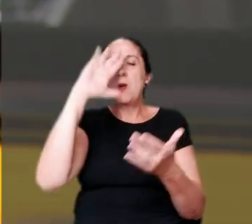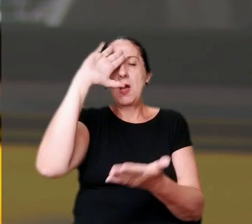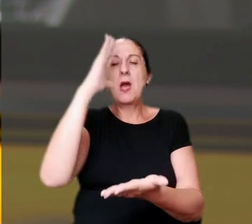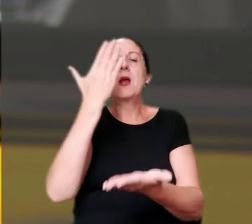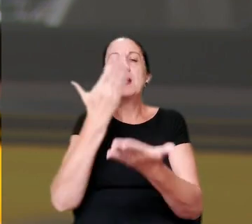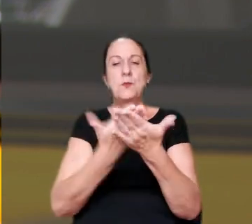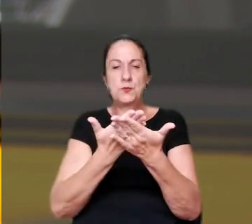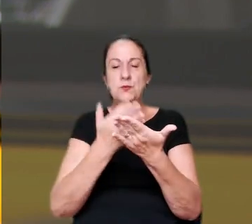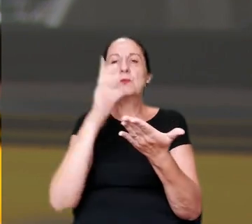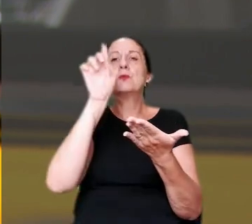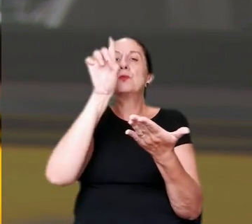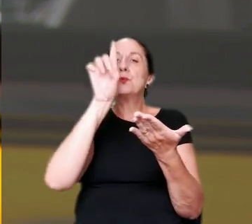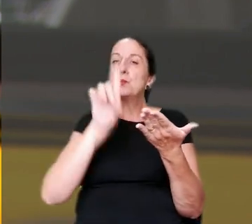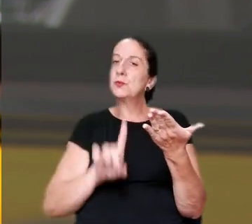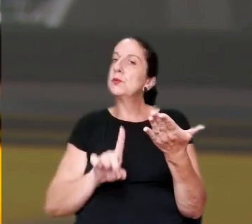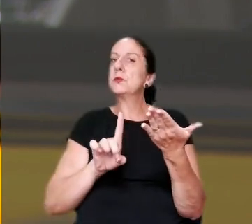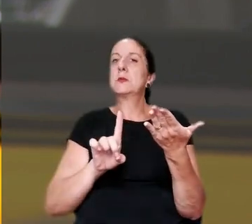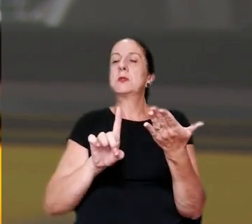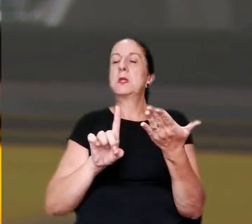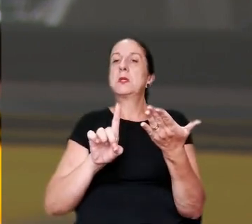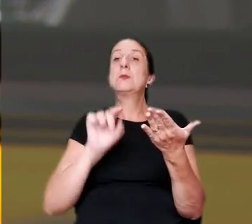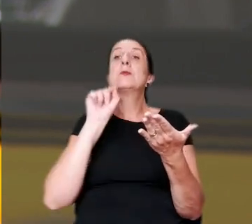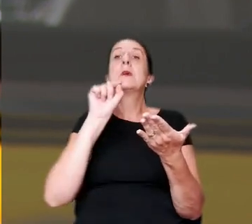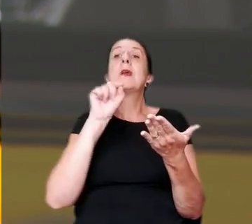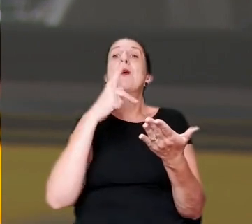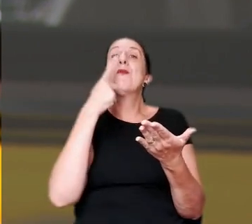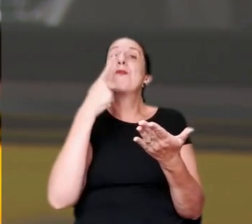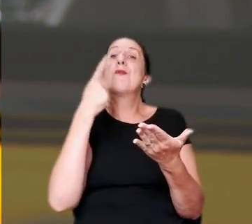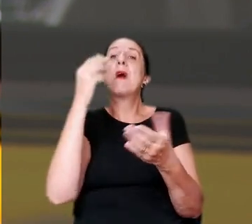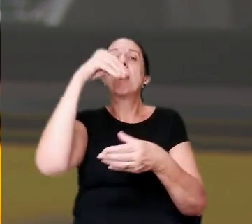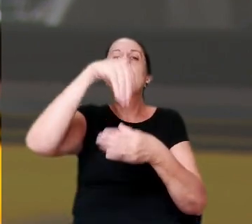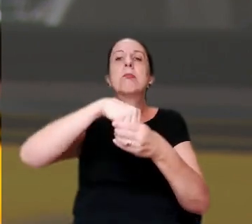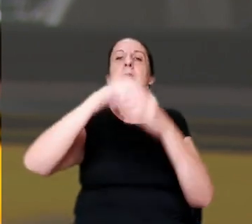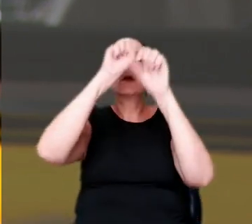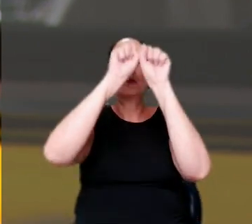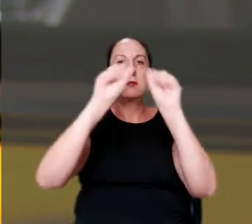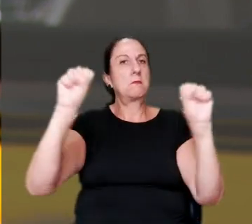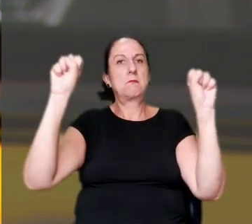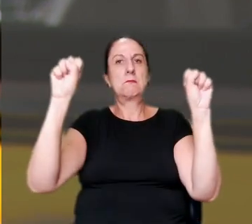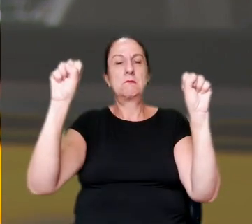eu creio no direito interpretado pelos